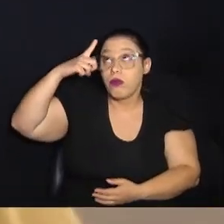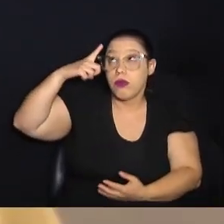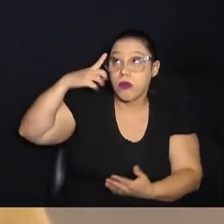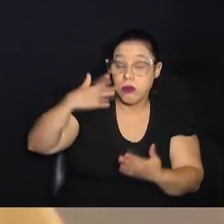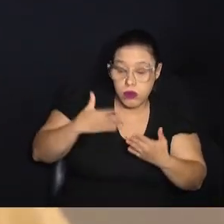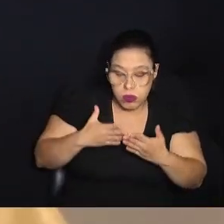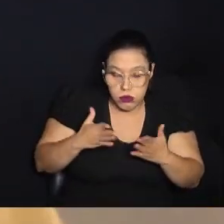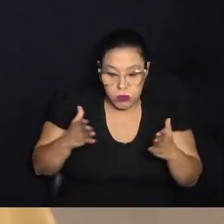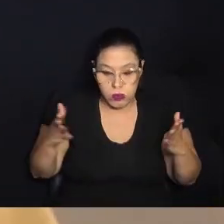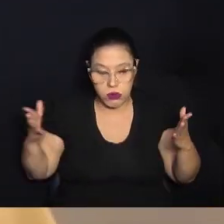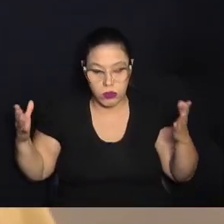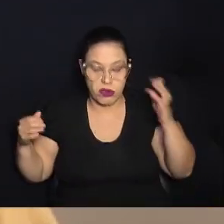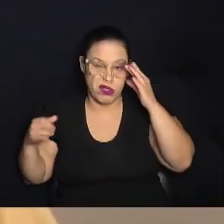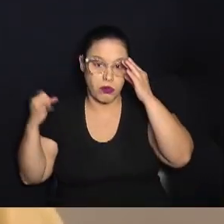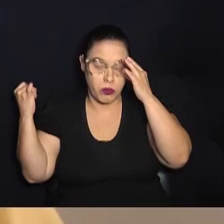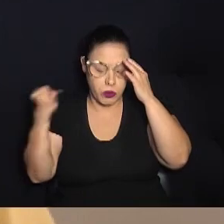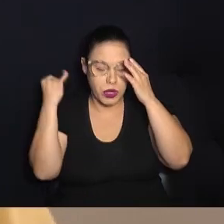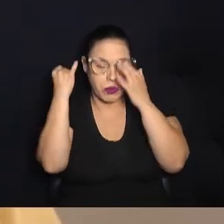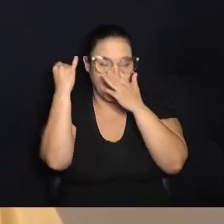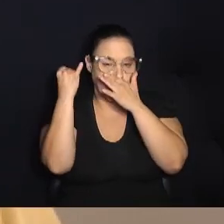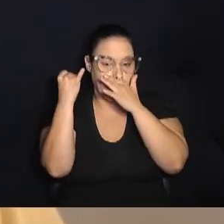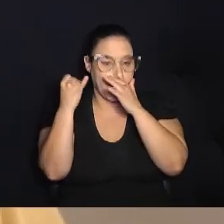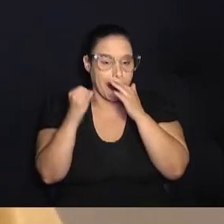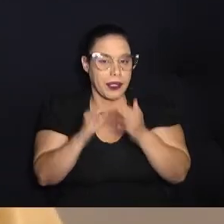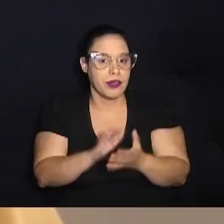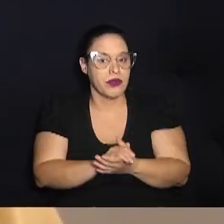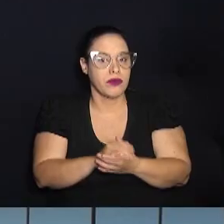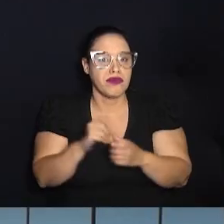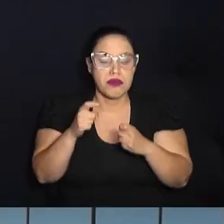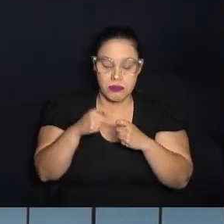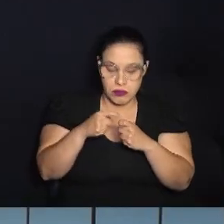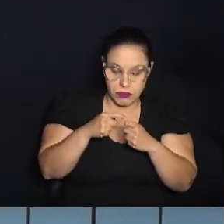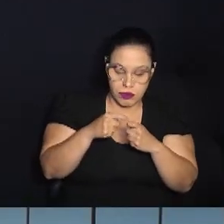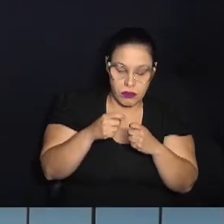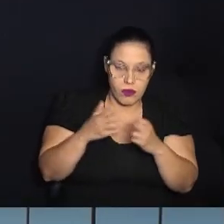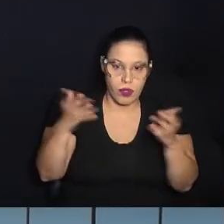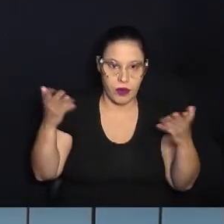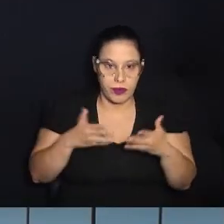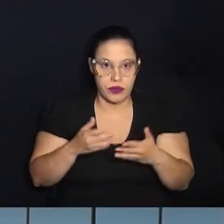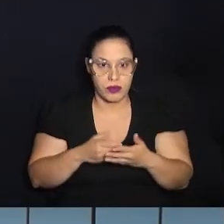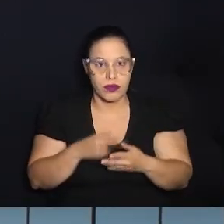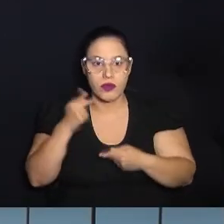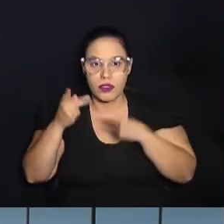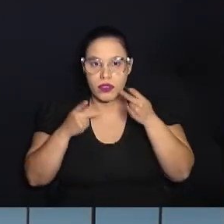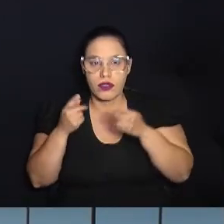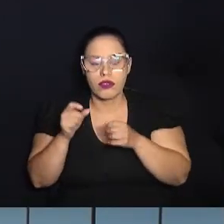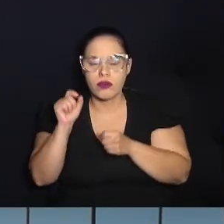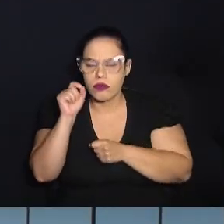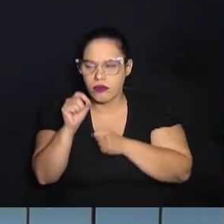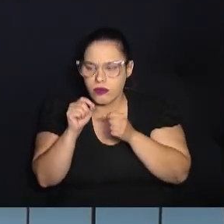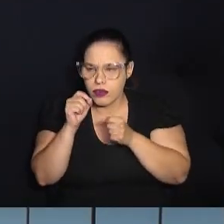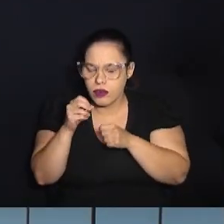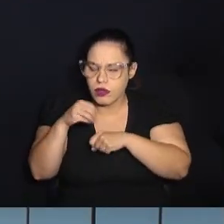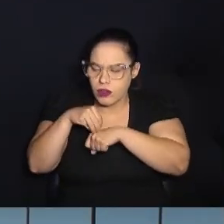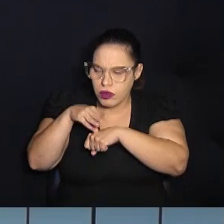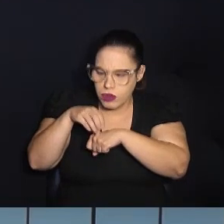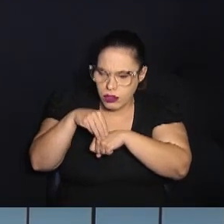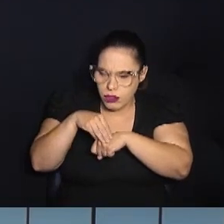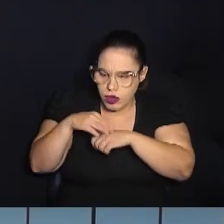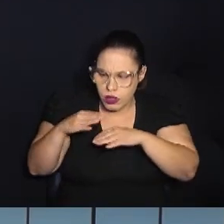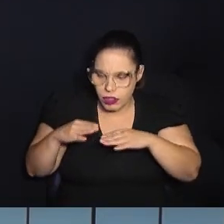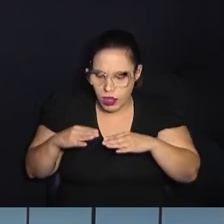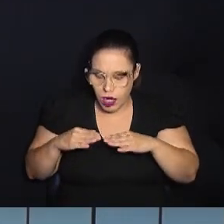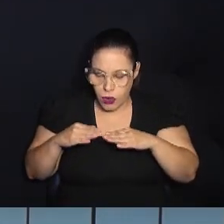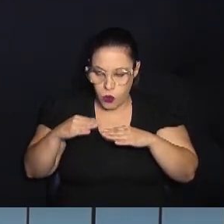ao ar livre, eu acho isso fundamental. Doutora, Agora eu gostaria que você falasse um pouquinho das dicas